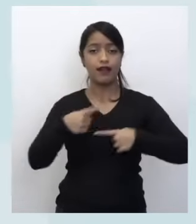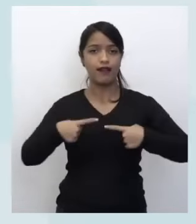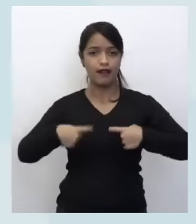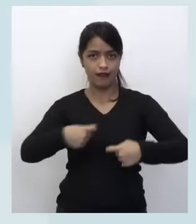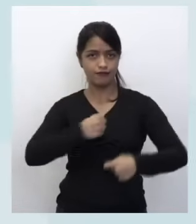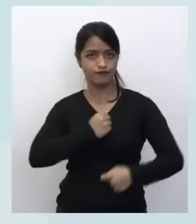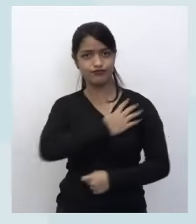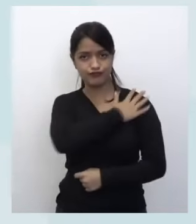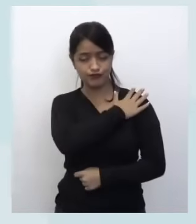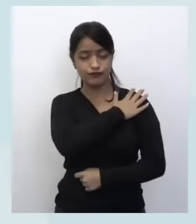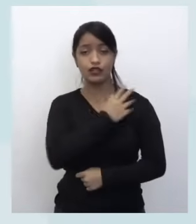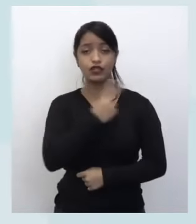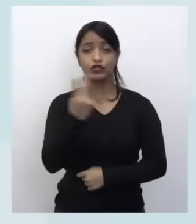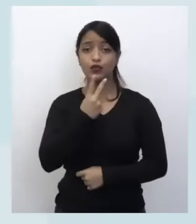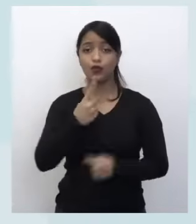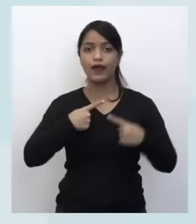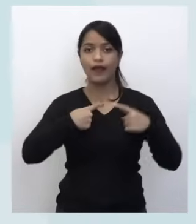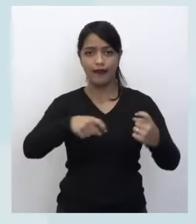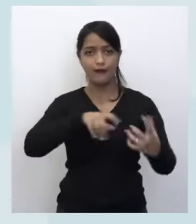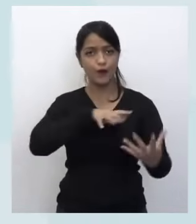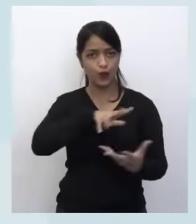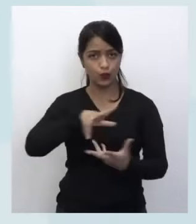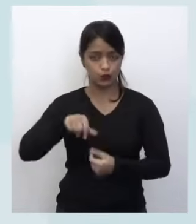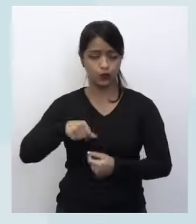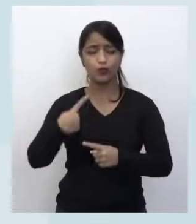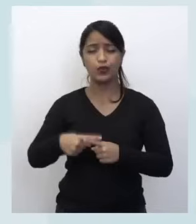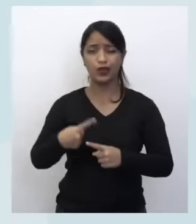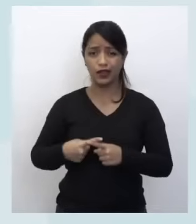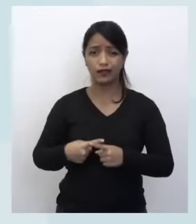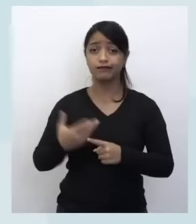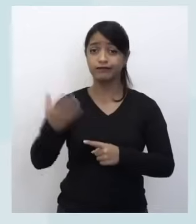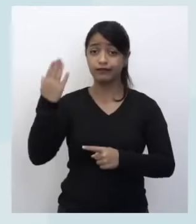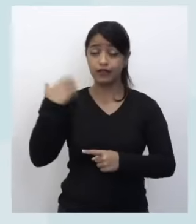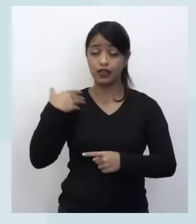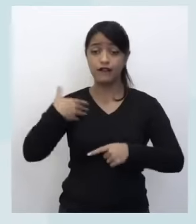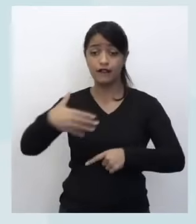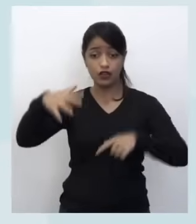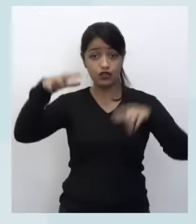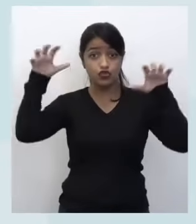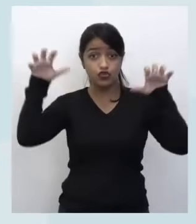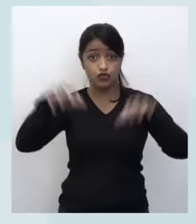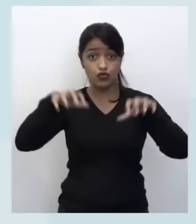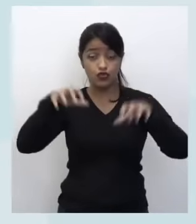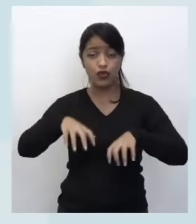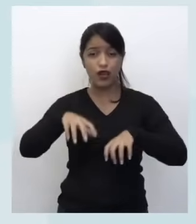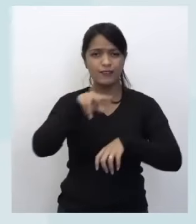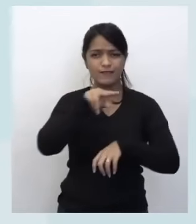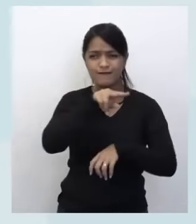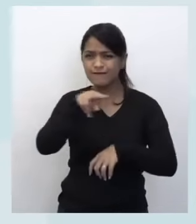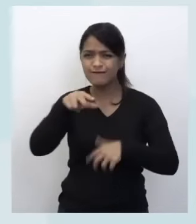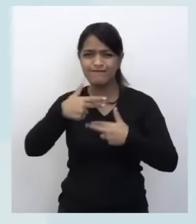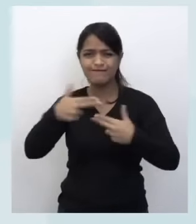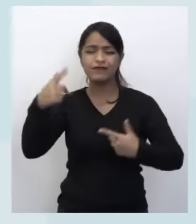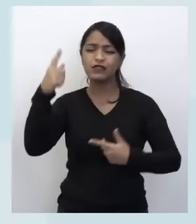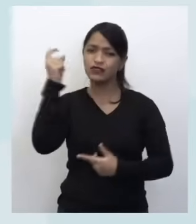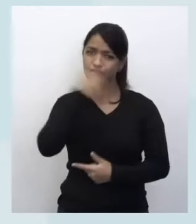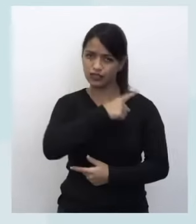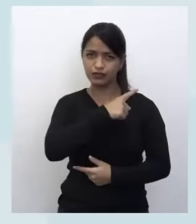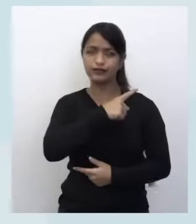aí na Segunda Guerra Mundial, pois em dias de chuva as imagens ficavam mais difusas, né? Era difícil de fazer essa